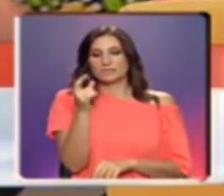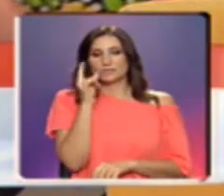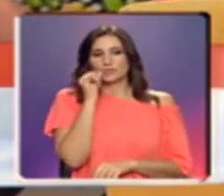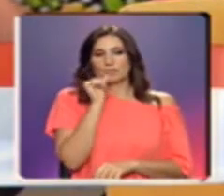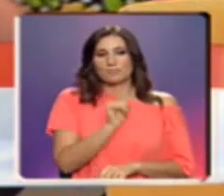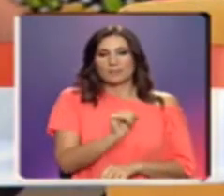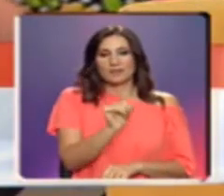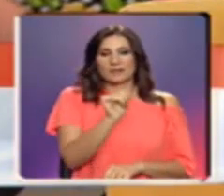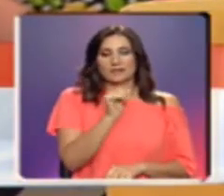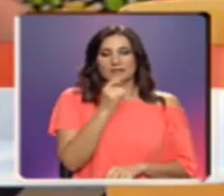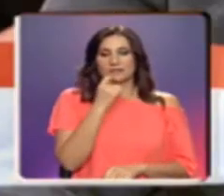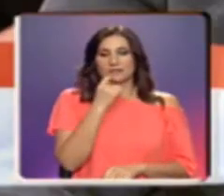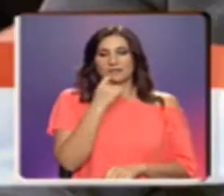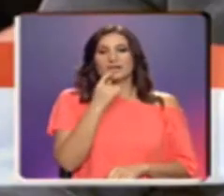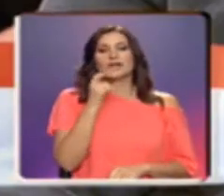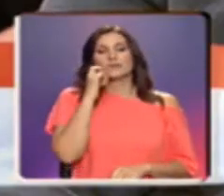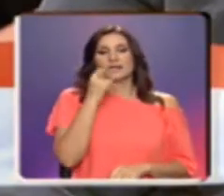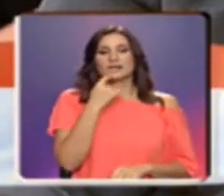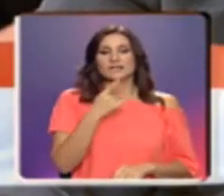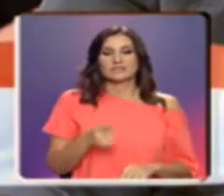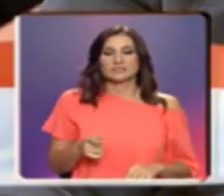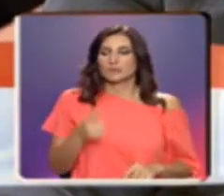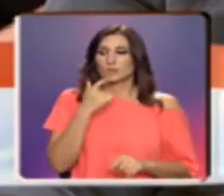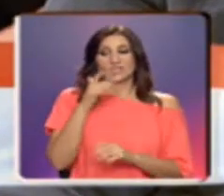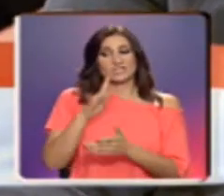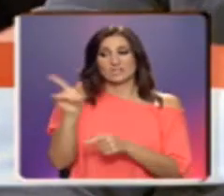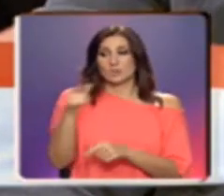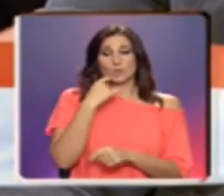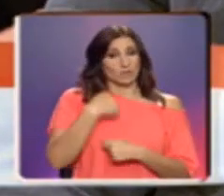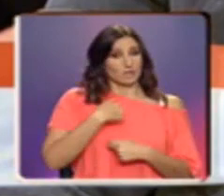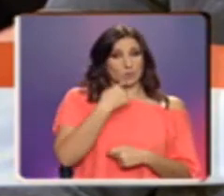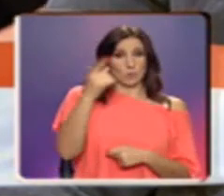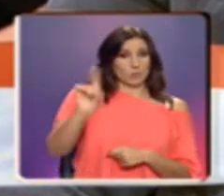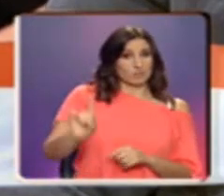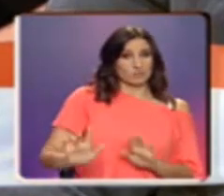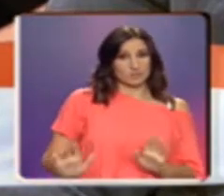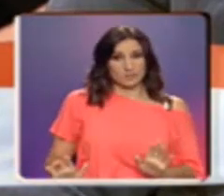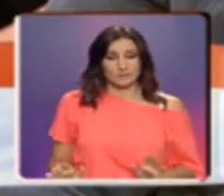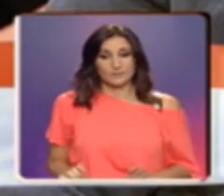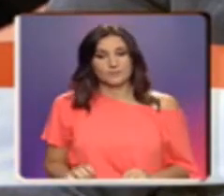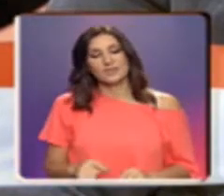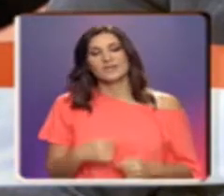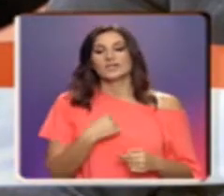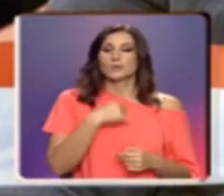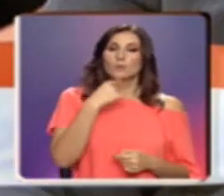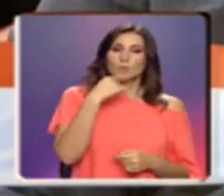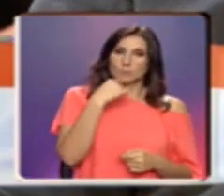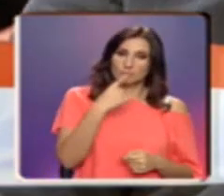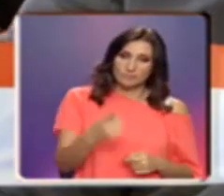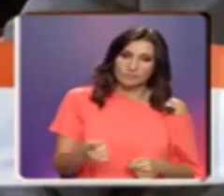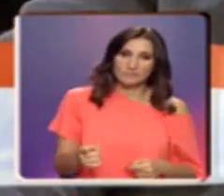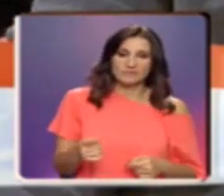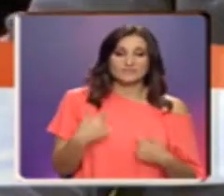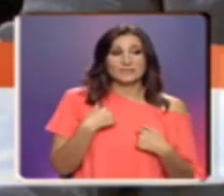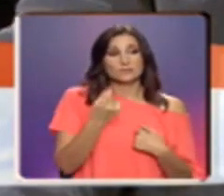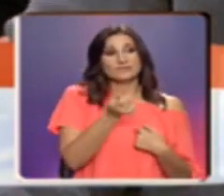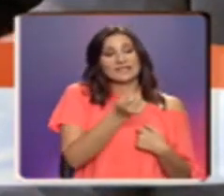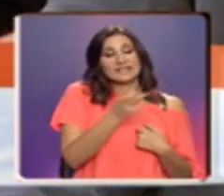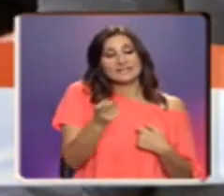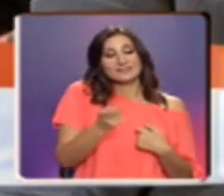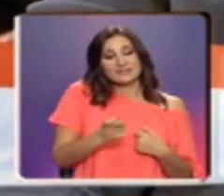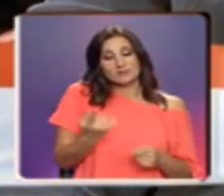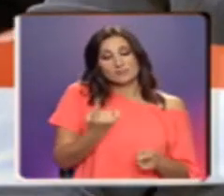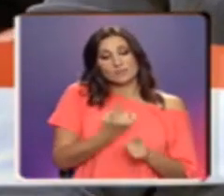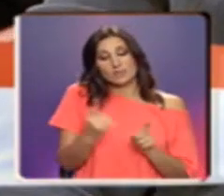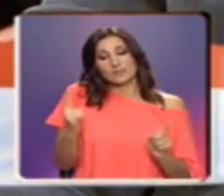queria dizer... Não disse nada disso. Então o que é que disse exatamente? Não disse nada disso. Por isso simplesmente disse que tive azar, porque